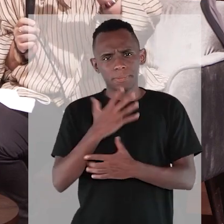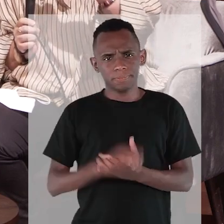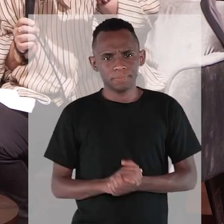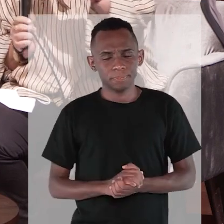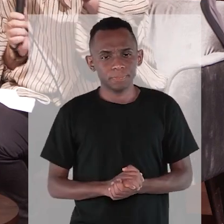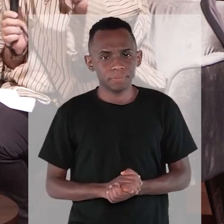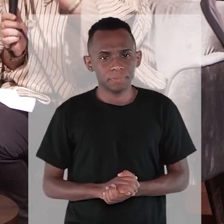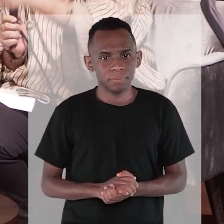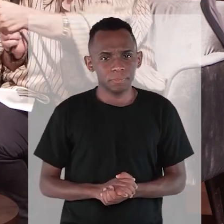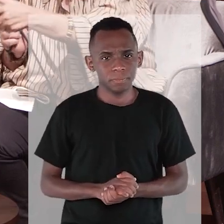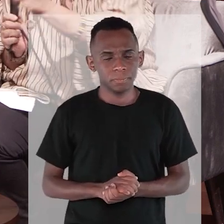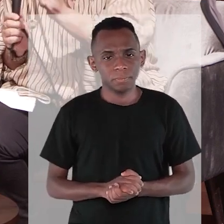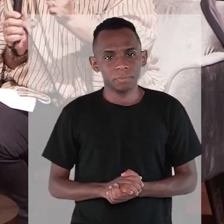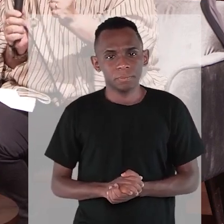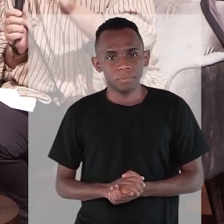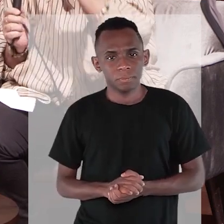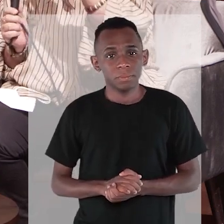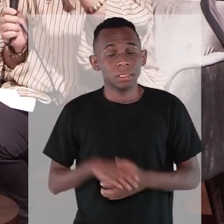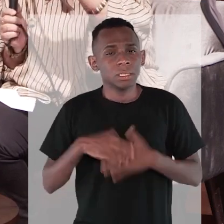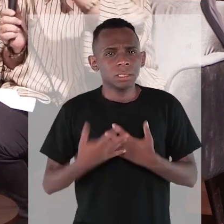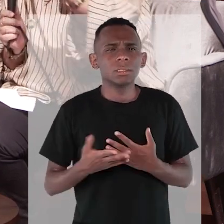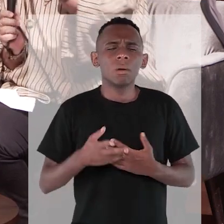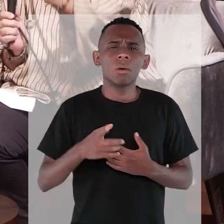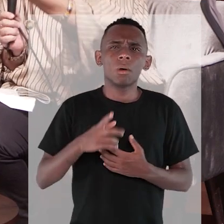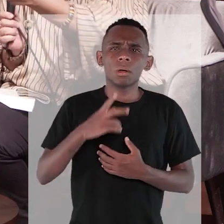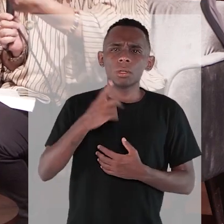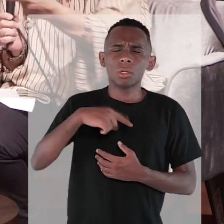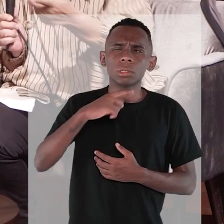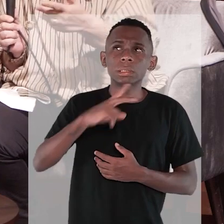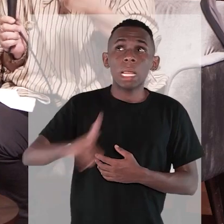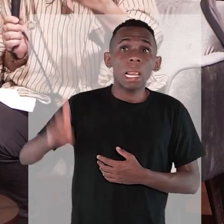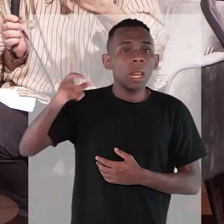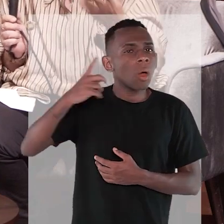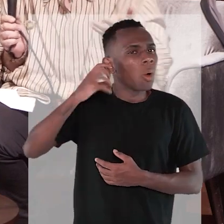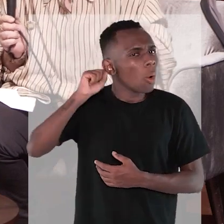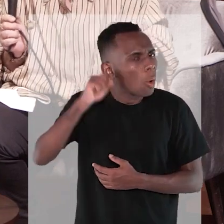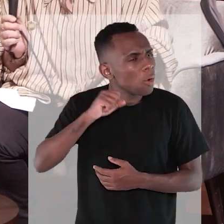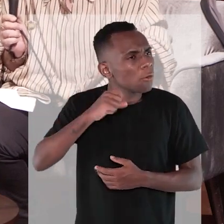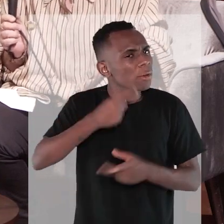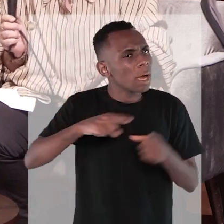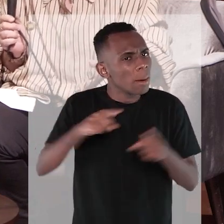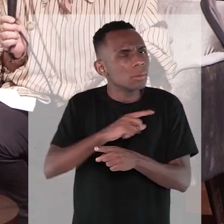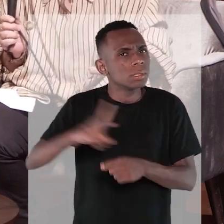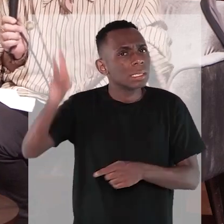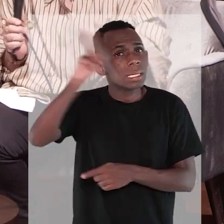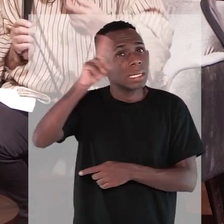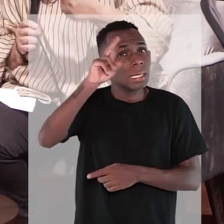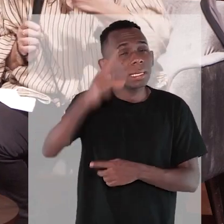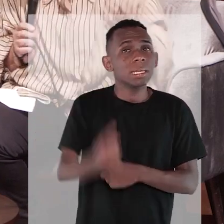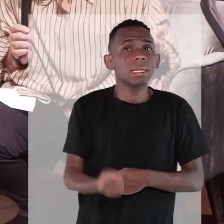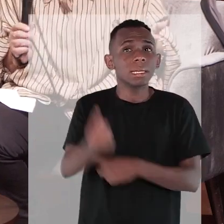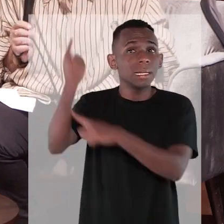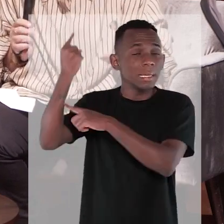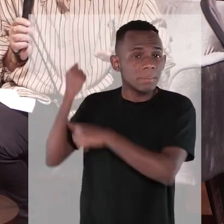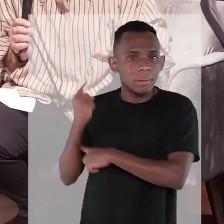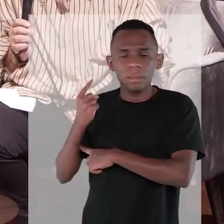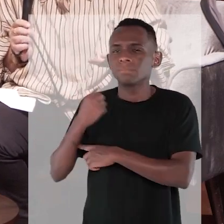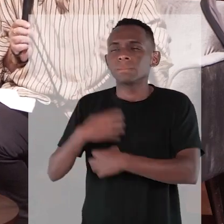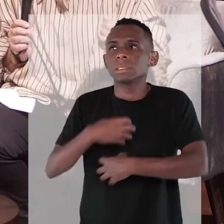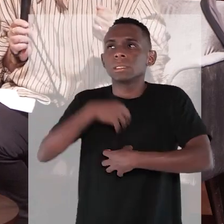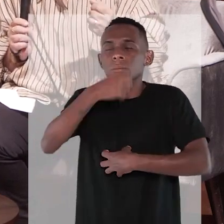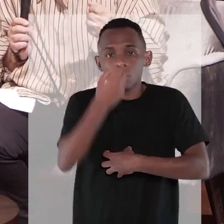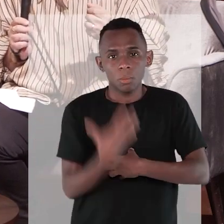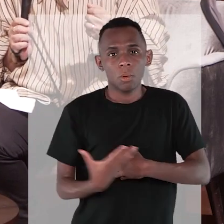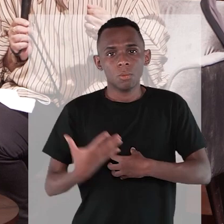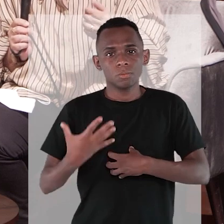Então, aciona o gatilho para que eu me imagine. Não sei se eu estou conseguindo explicar, mas é muito bom,